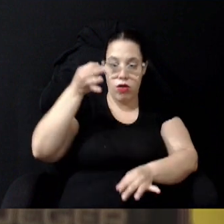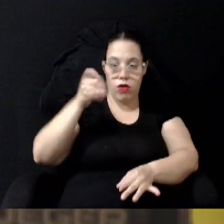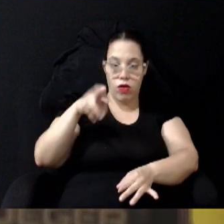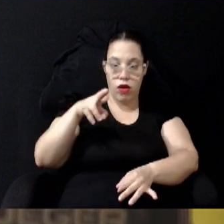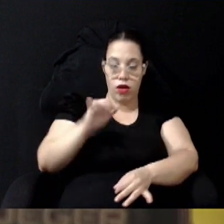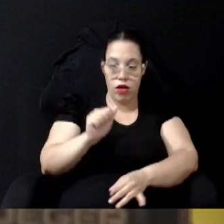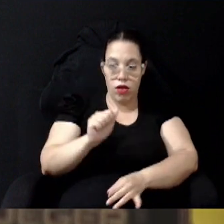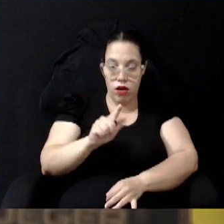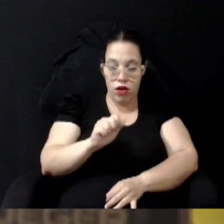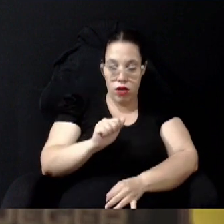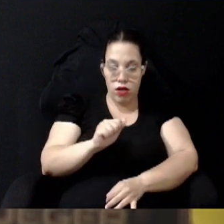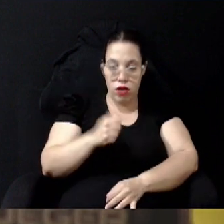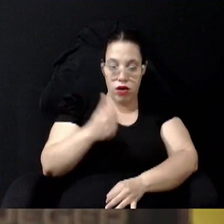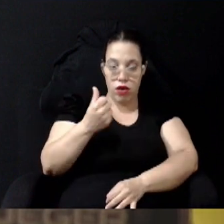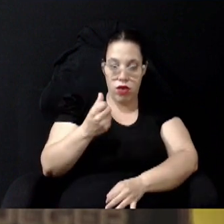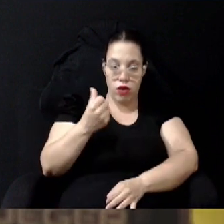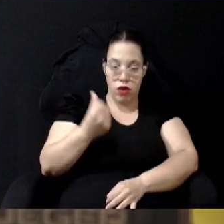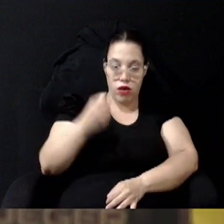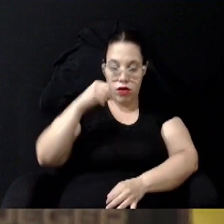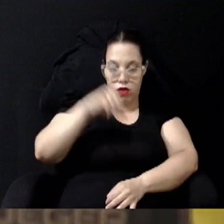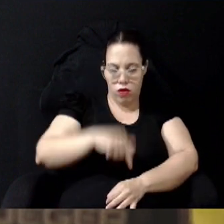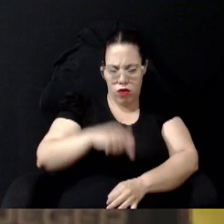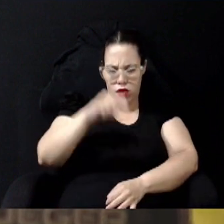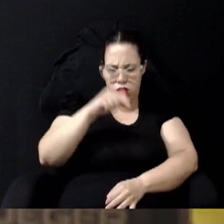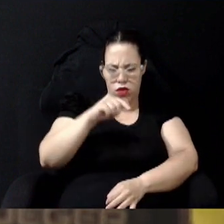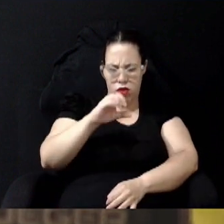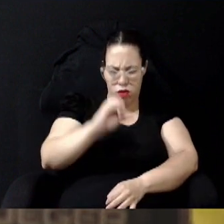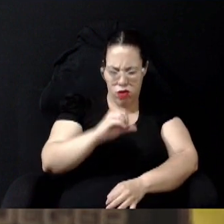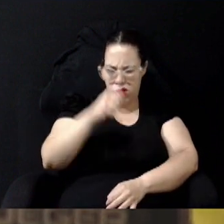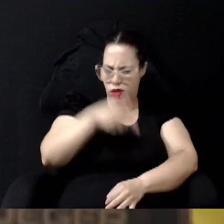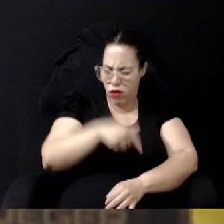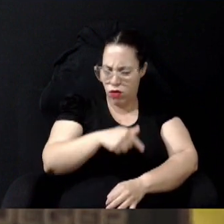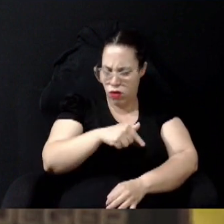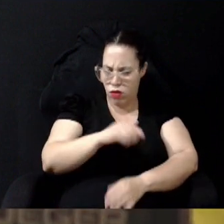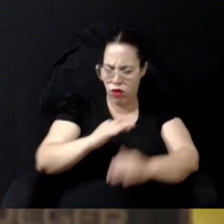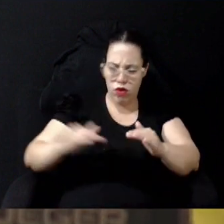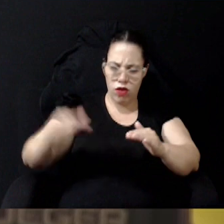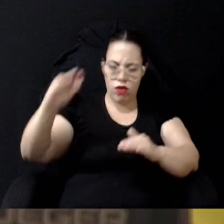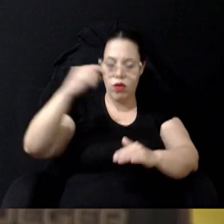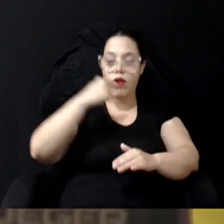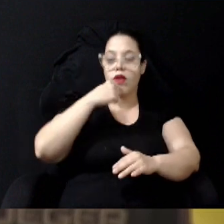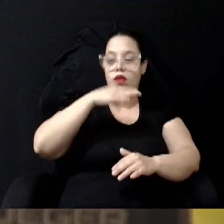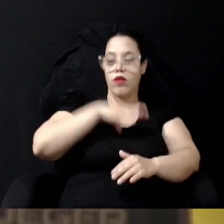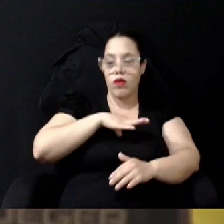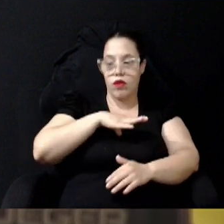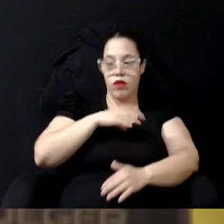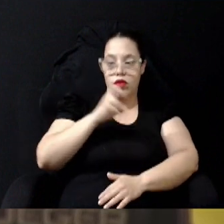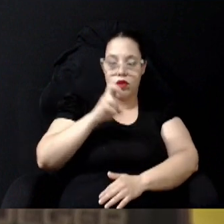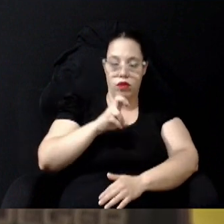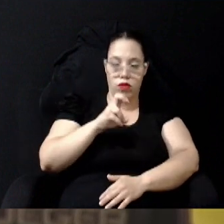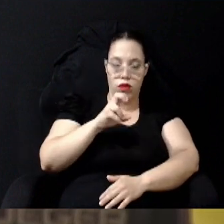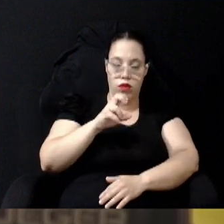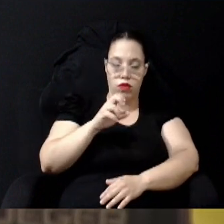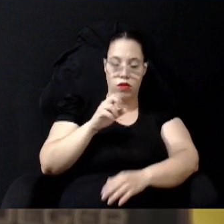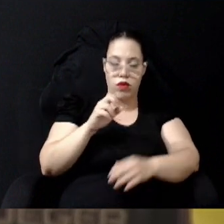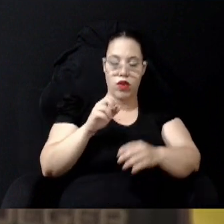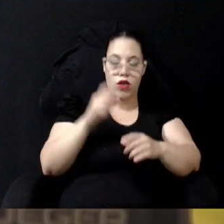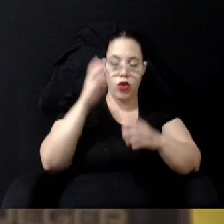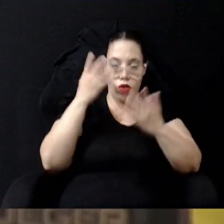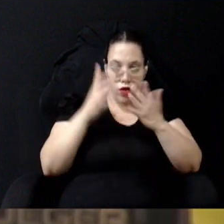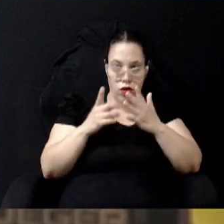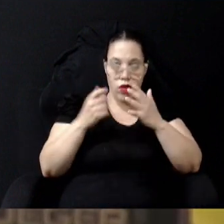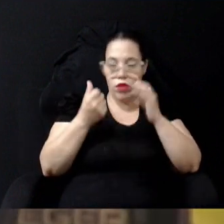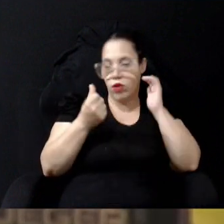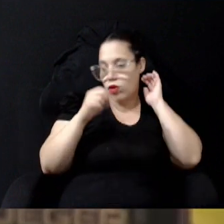de 1797 e elevada à cidade no dia 5 de fevereiro de 1842. Tudo